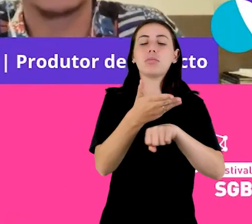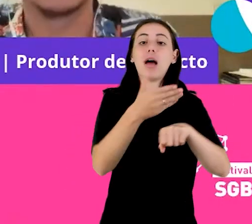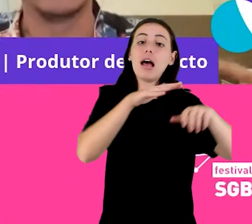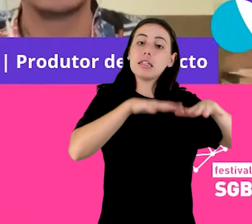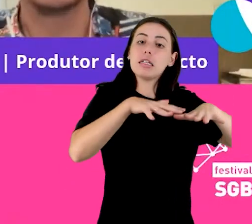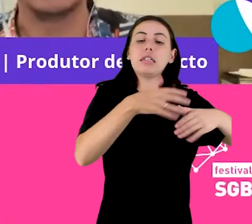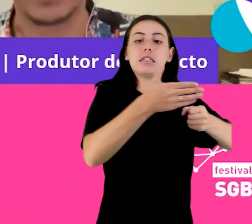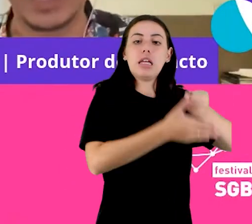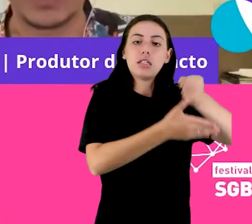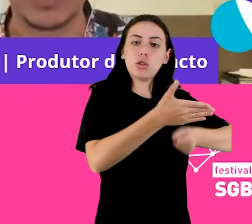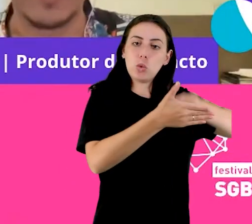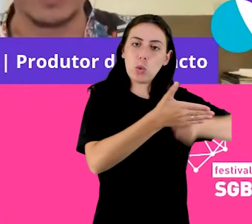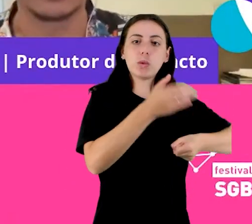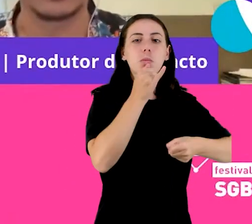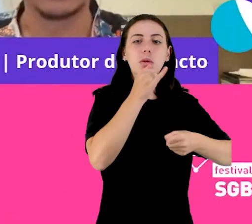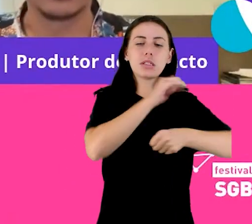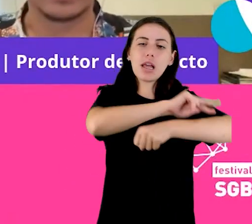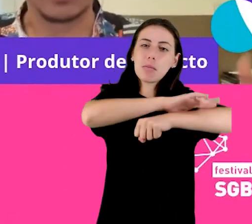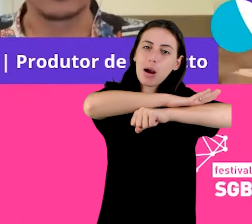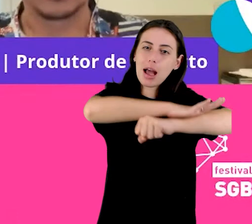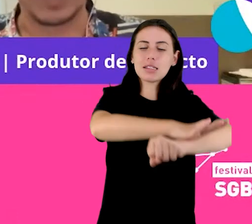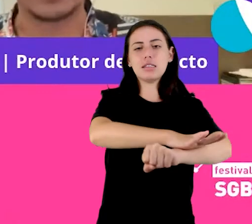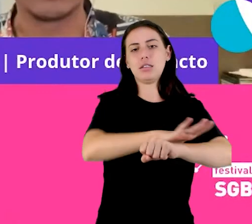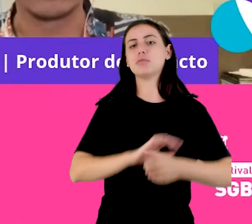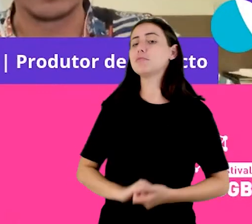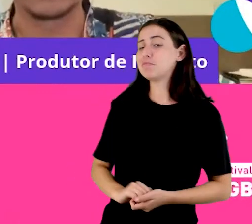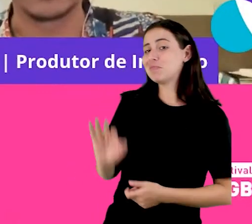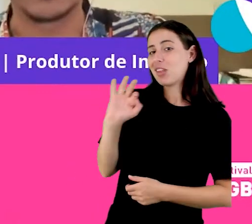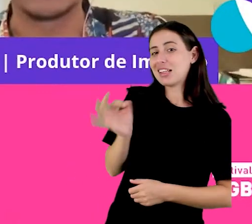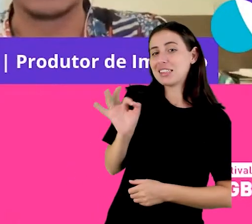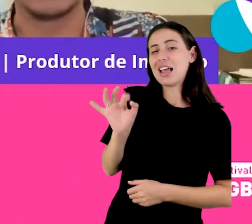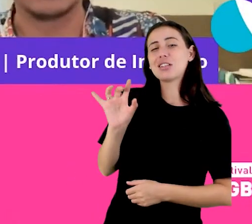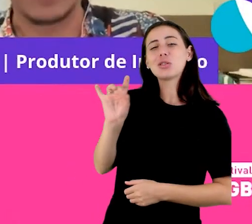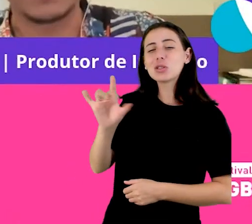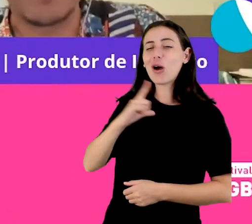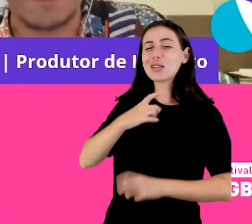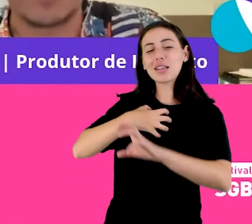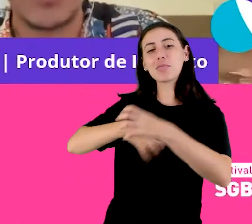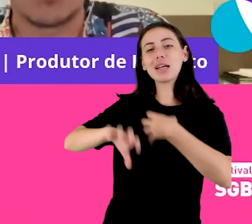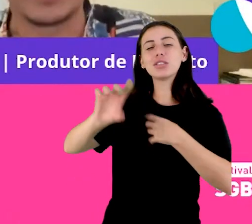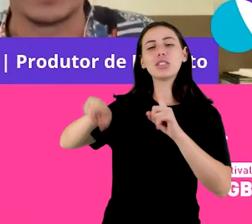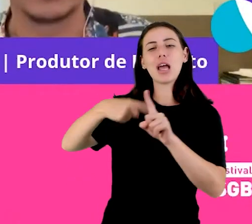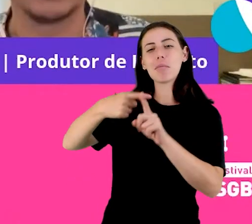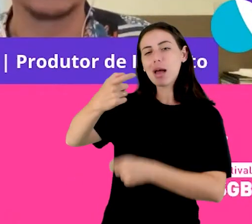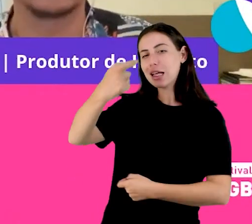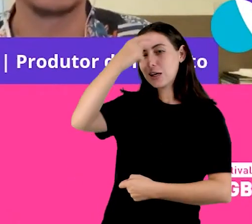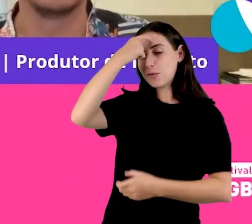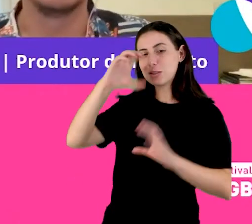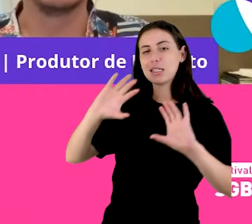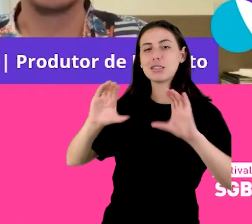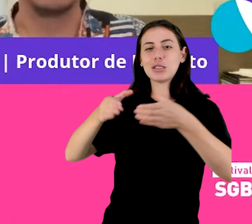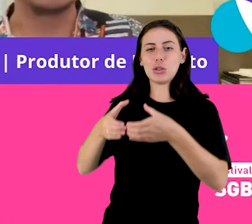gente se alie aos movimentos, né? Cada um no seu lugar, dentro de onde pode fazer, mas que ecoe esse